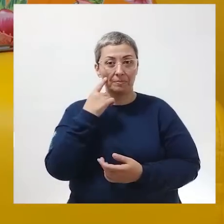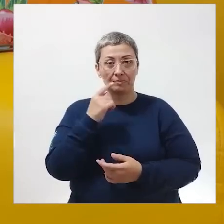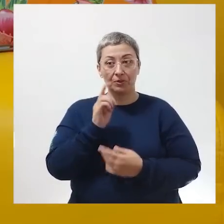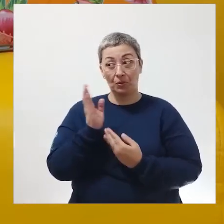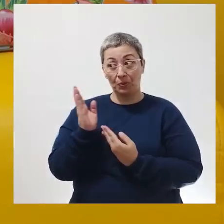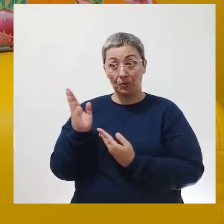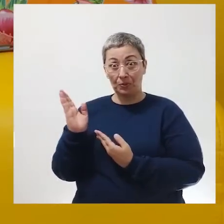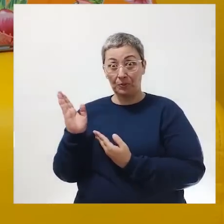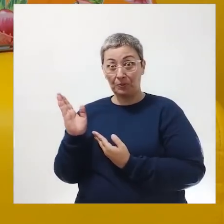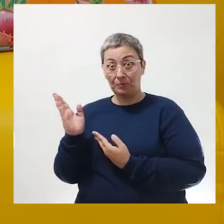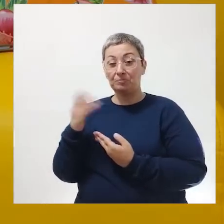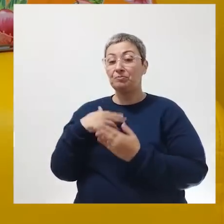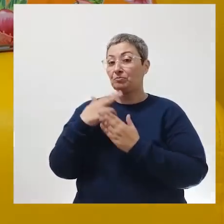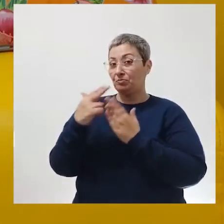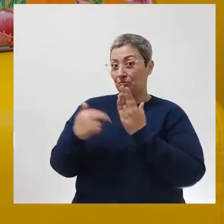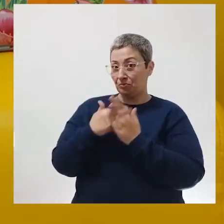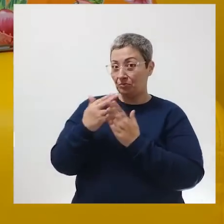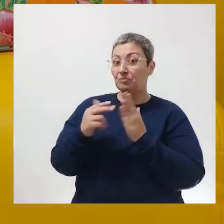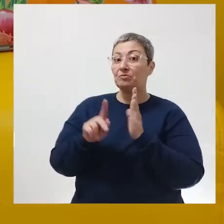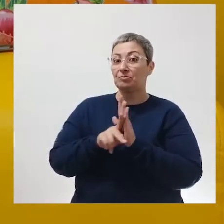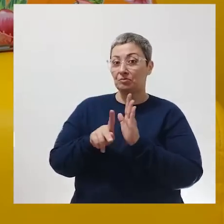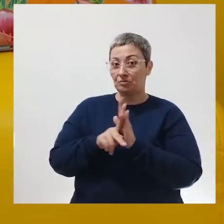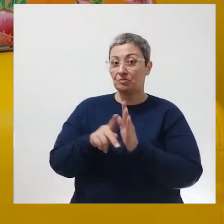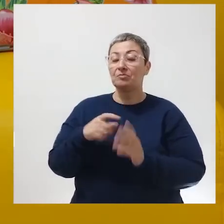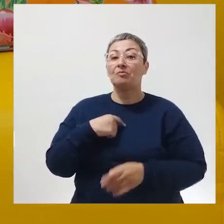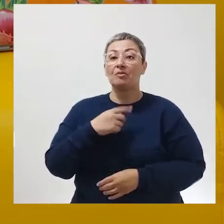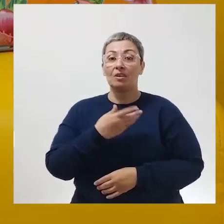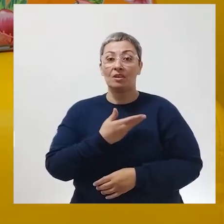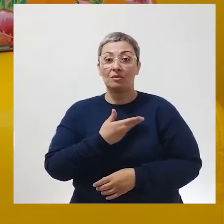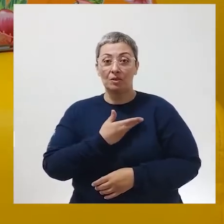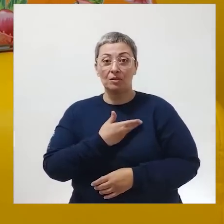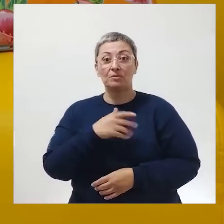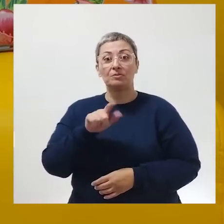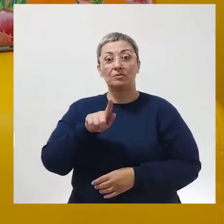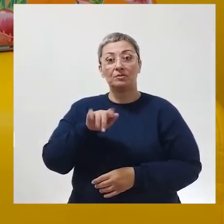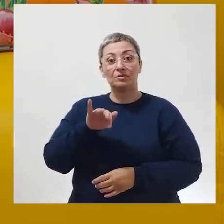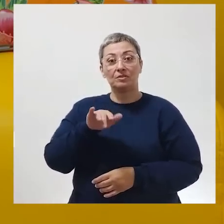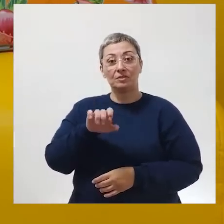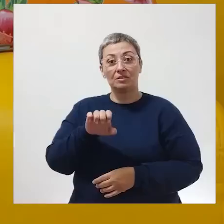Olha só, e foi ilustrado também pela Gisele.